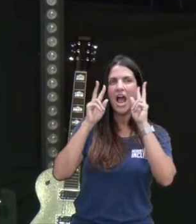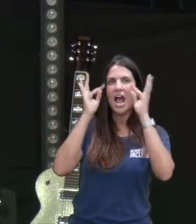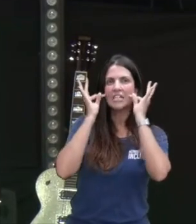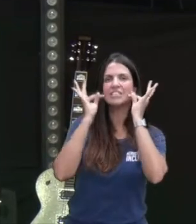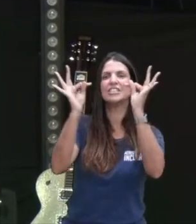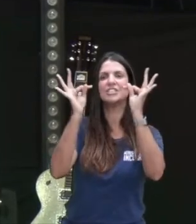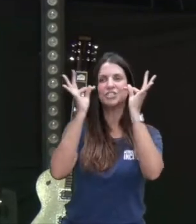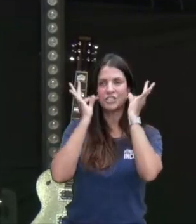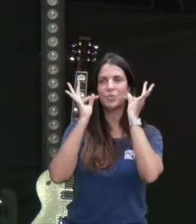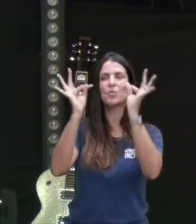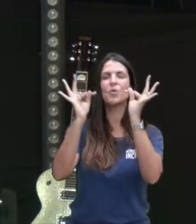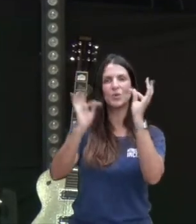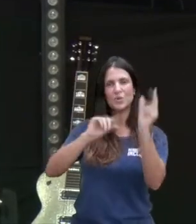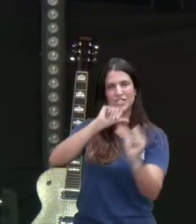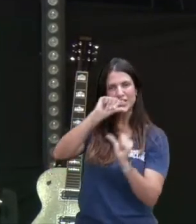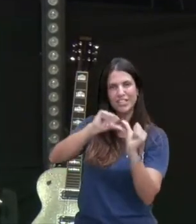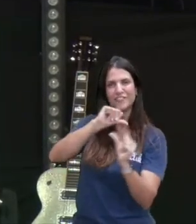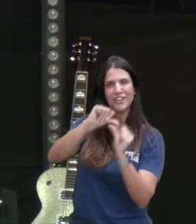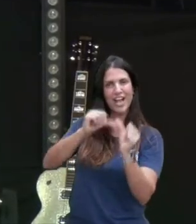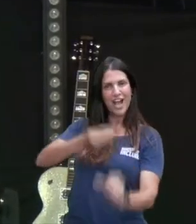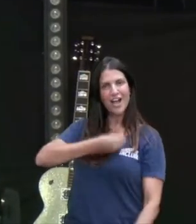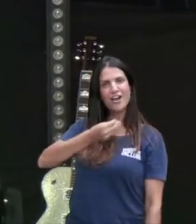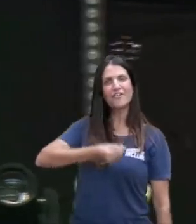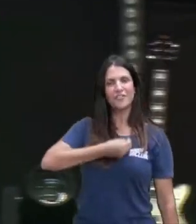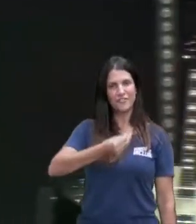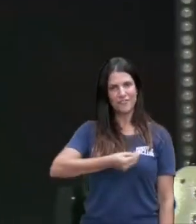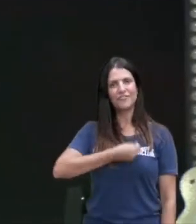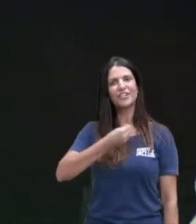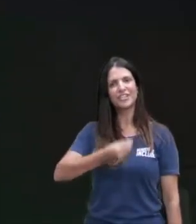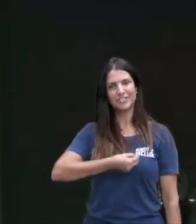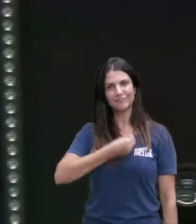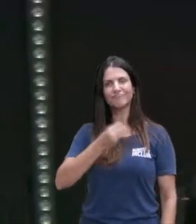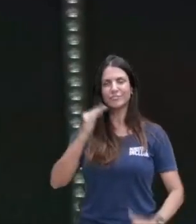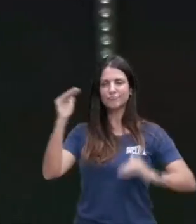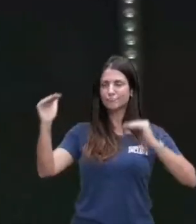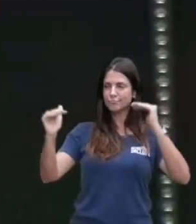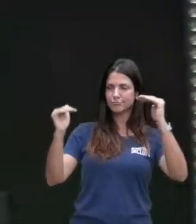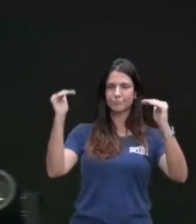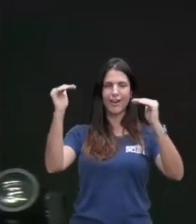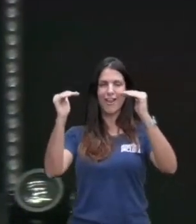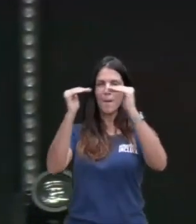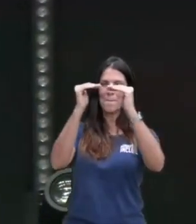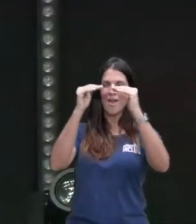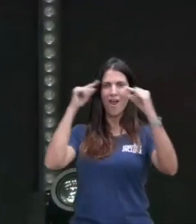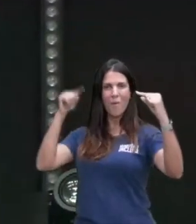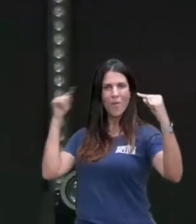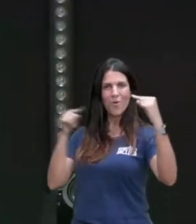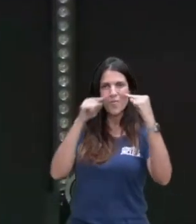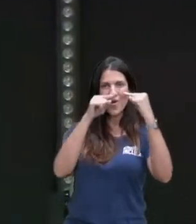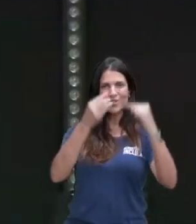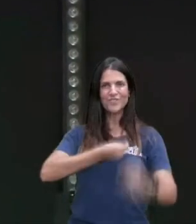vida de reorganização de vida de realinhamento de propósito de vida